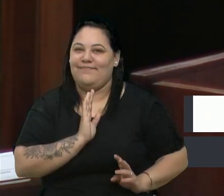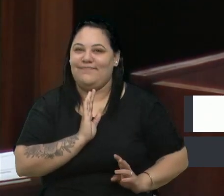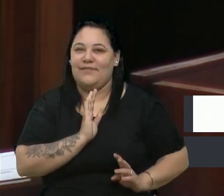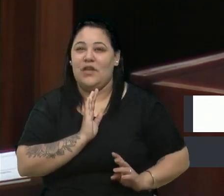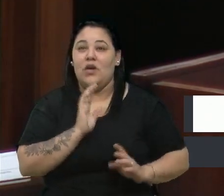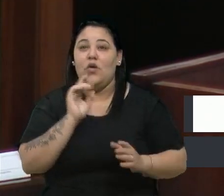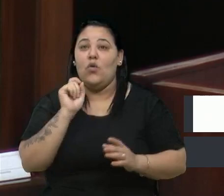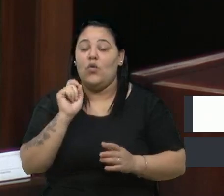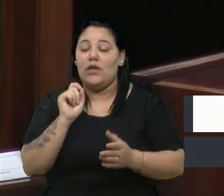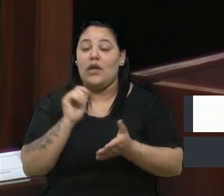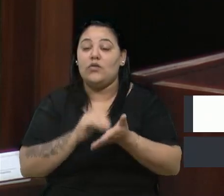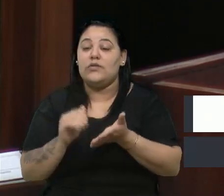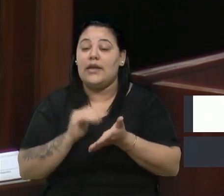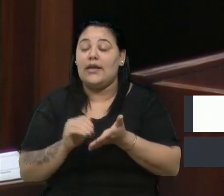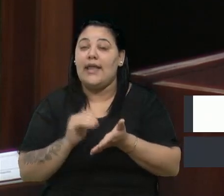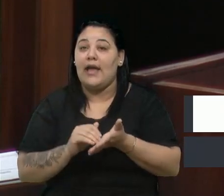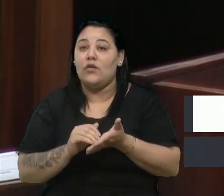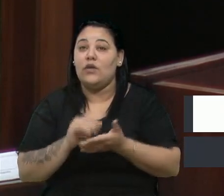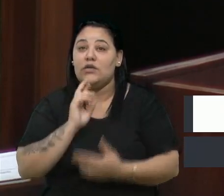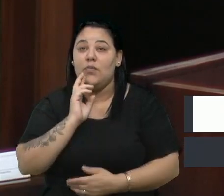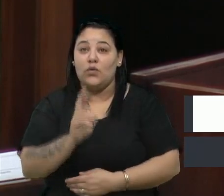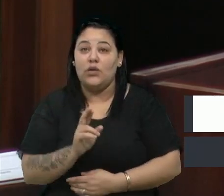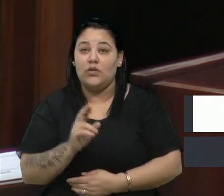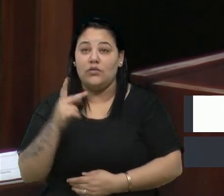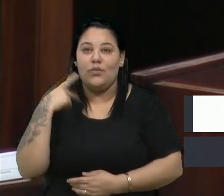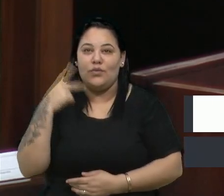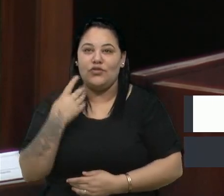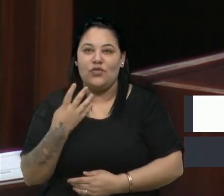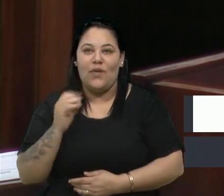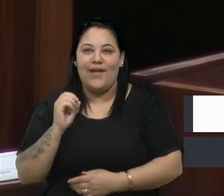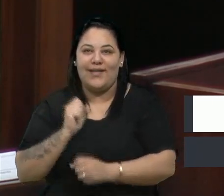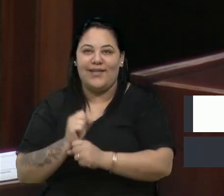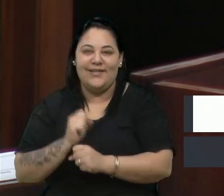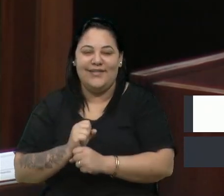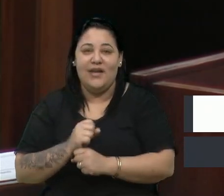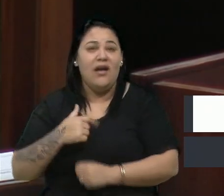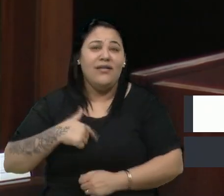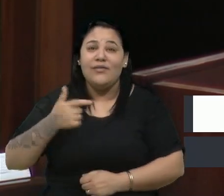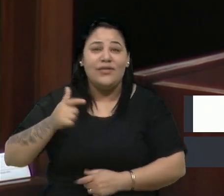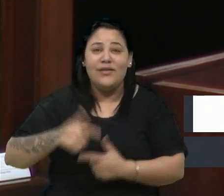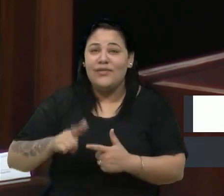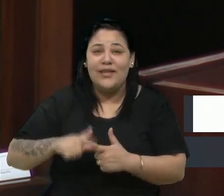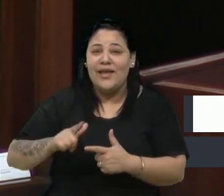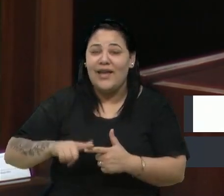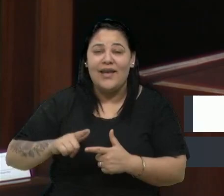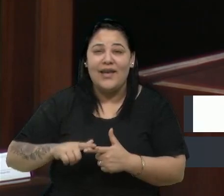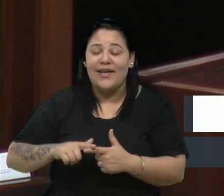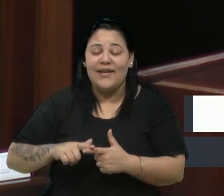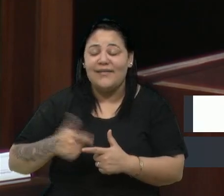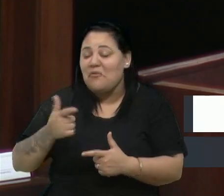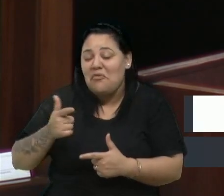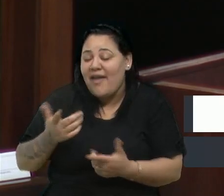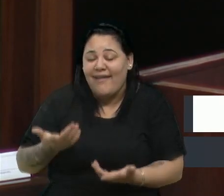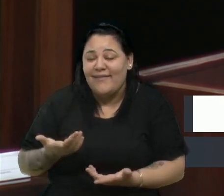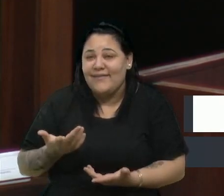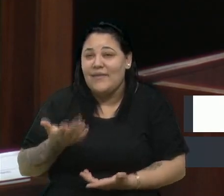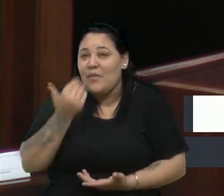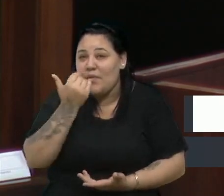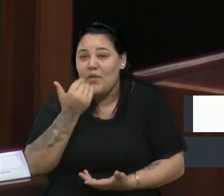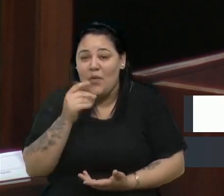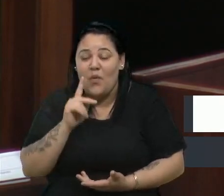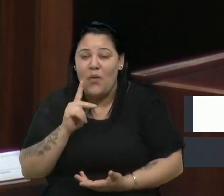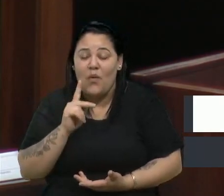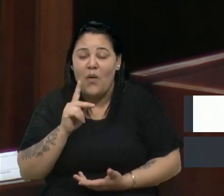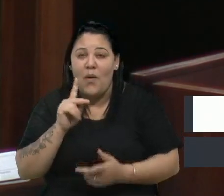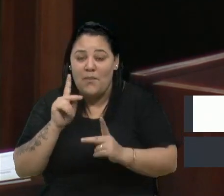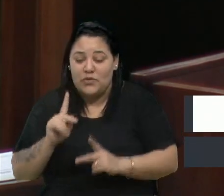secretário disse? Numa política de 40 anos. Ele disse, para nós não tem problema que pessoas que tenham condição financeira comam nesses lugares. Porque nós